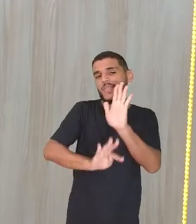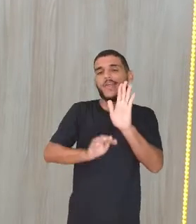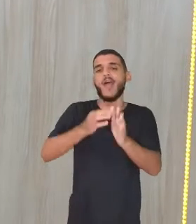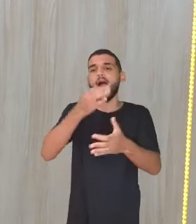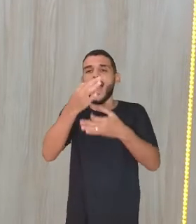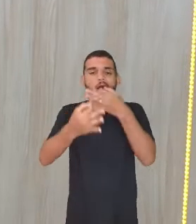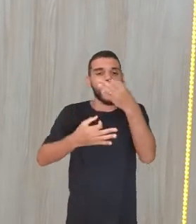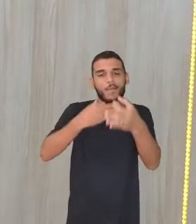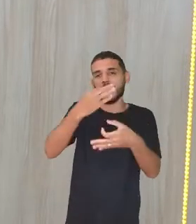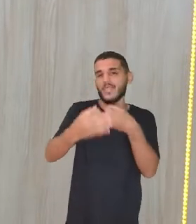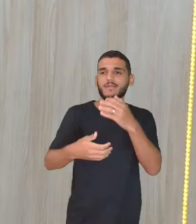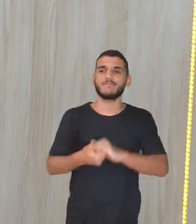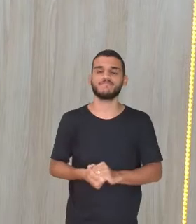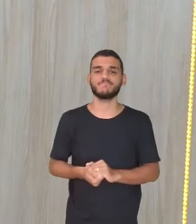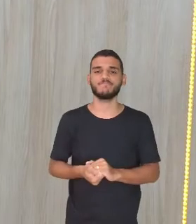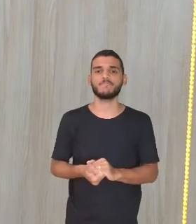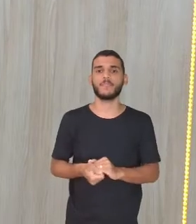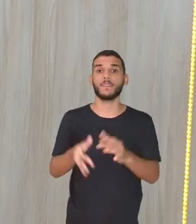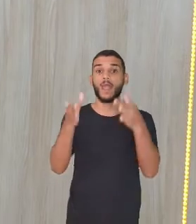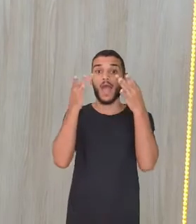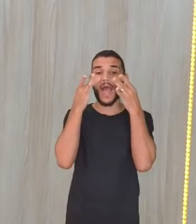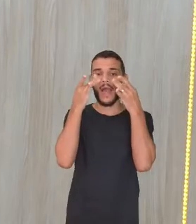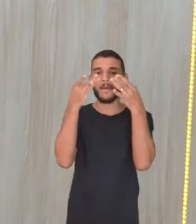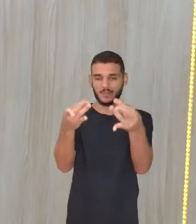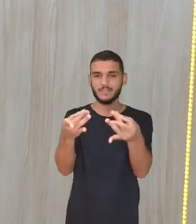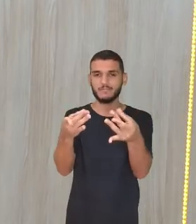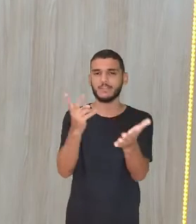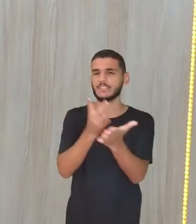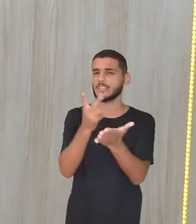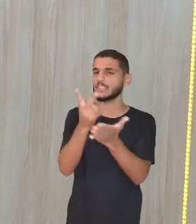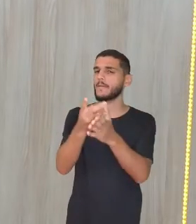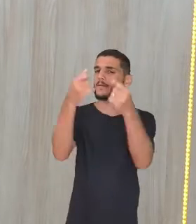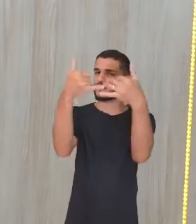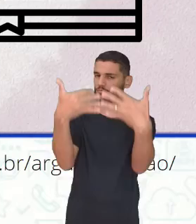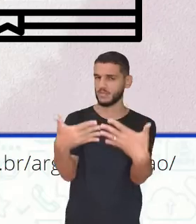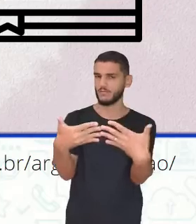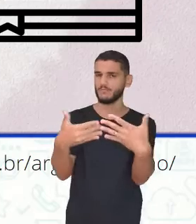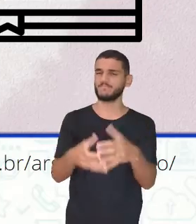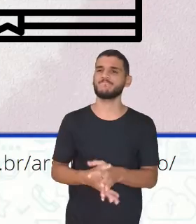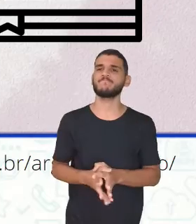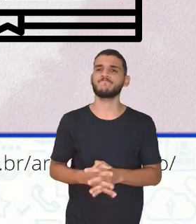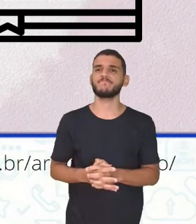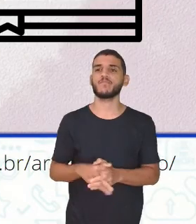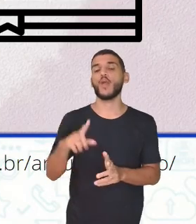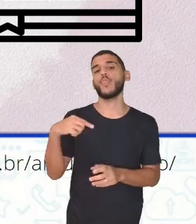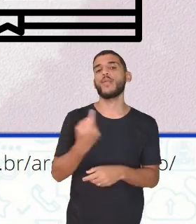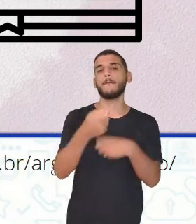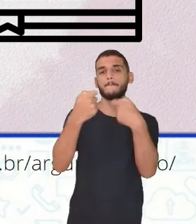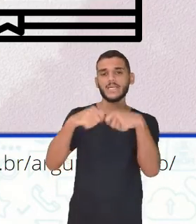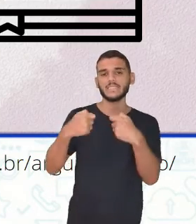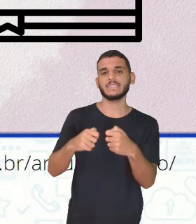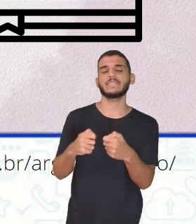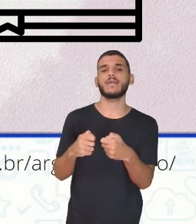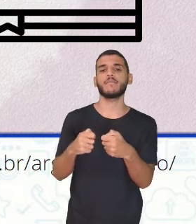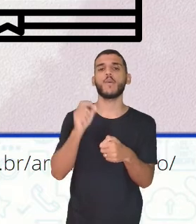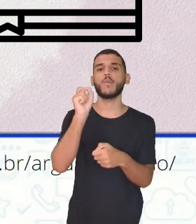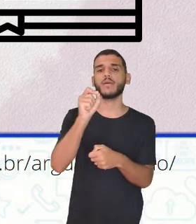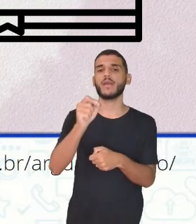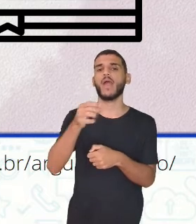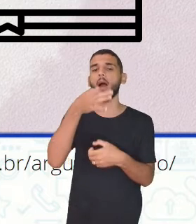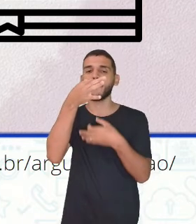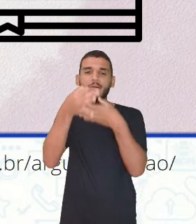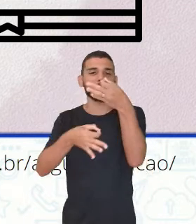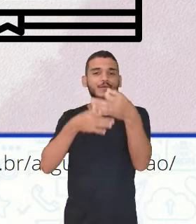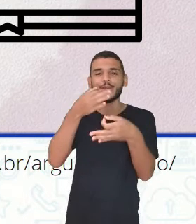eu quero chamar a atenção por uma questão que eu falo sempre. A gente precisa argumentar e a gente troca